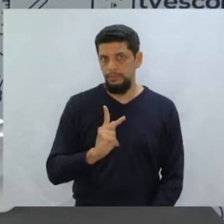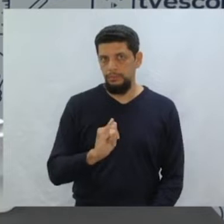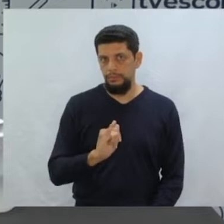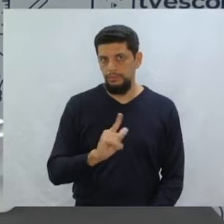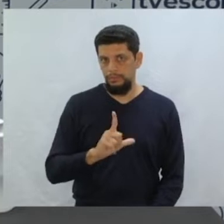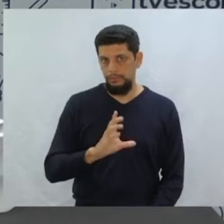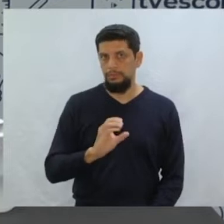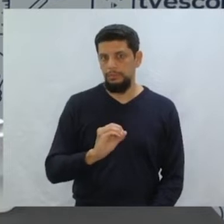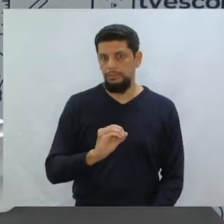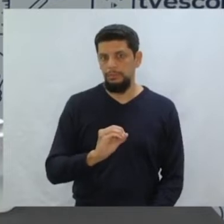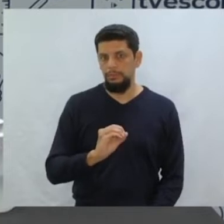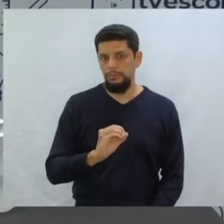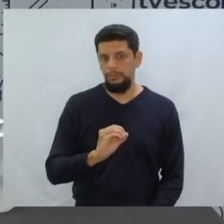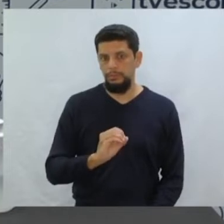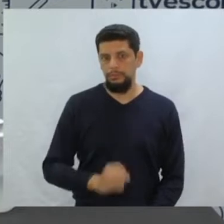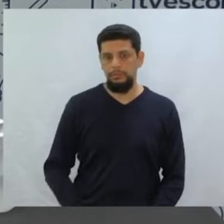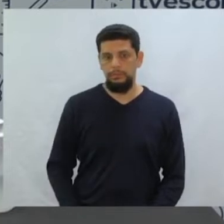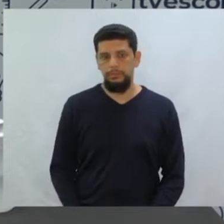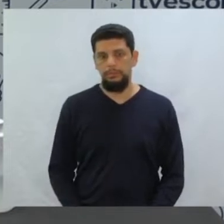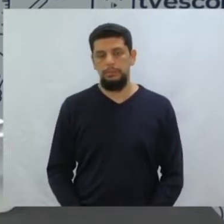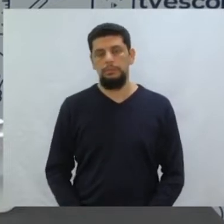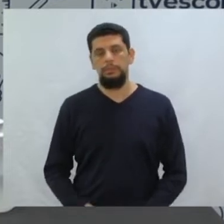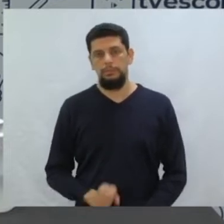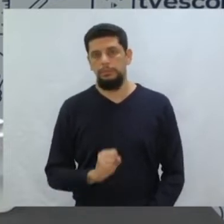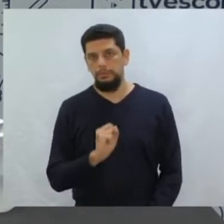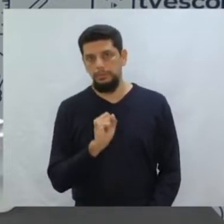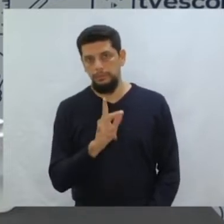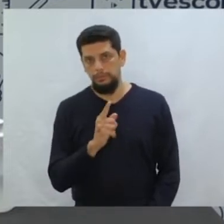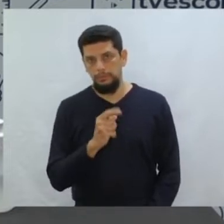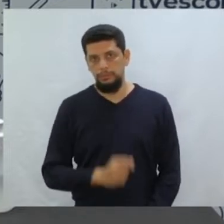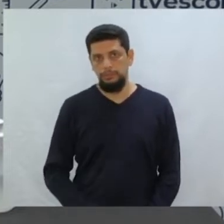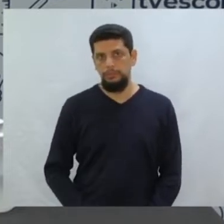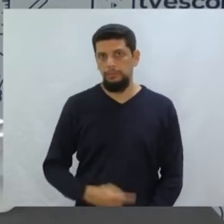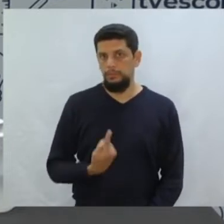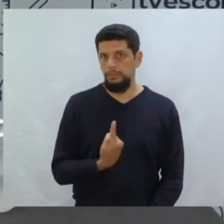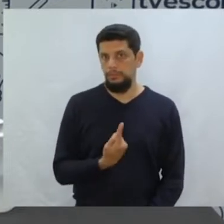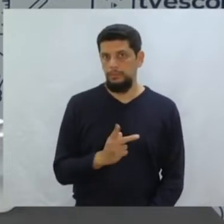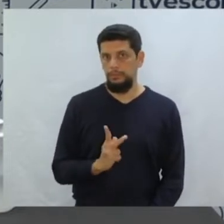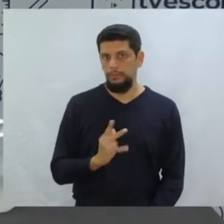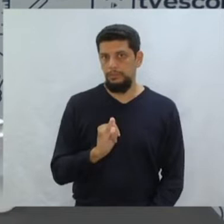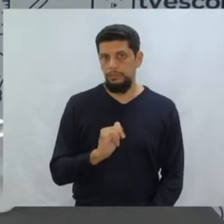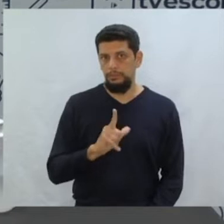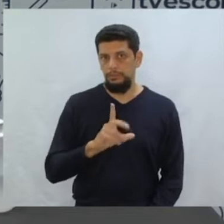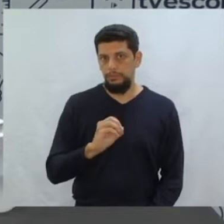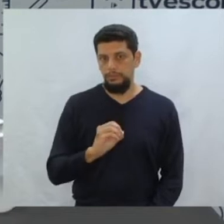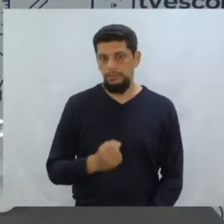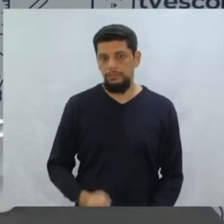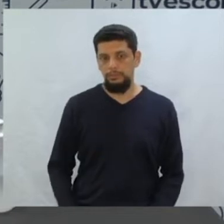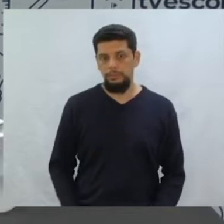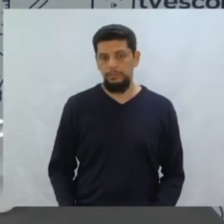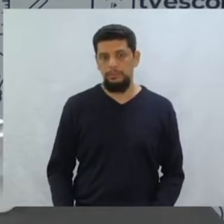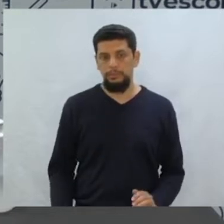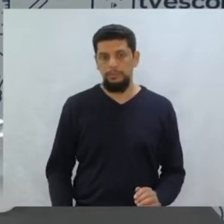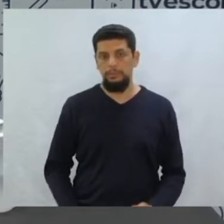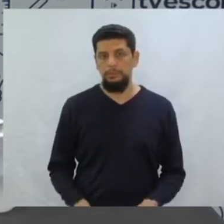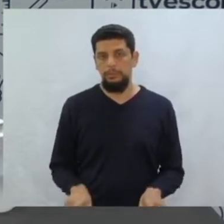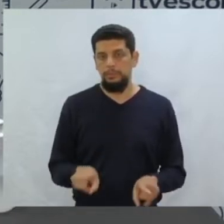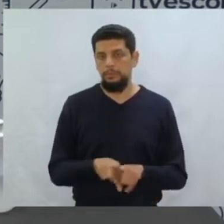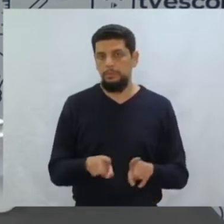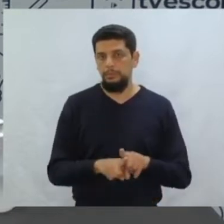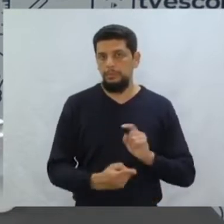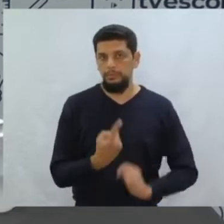1 quilo, que a gente consegue verificar aqui, tá? 1 quilo é representado também